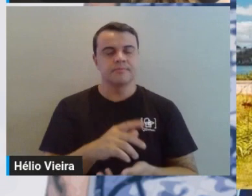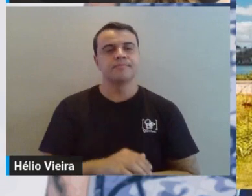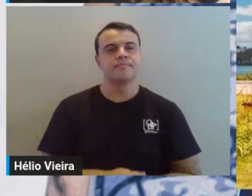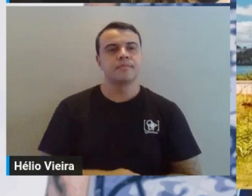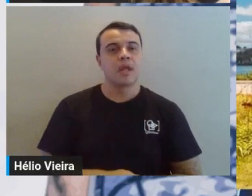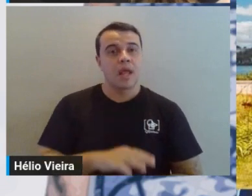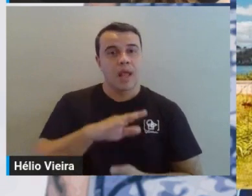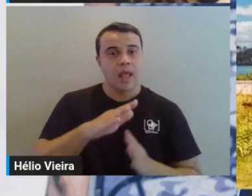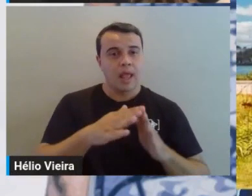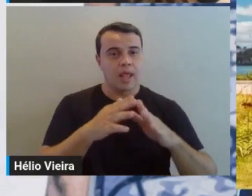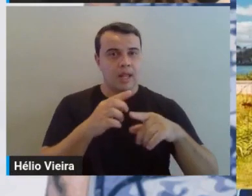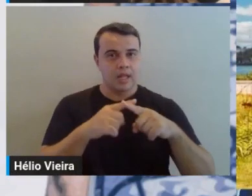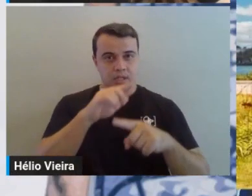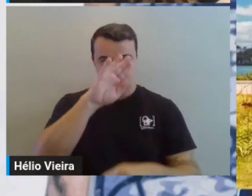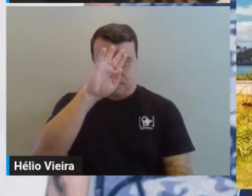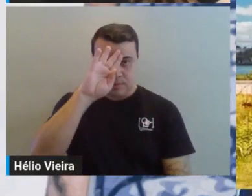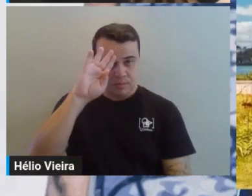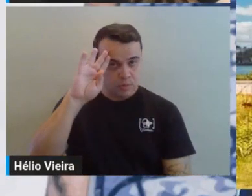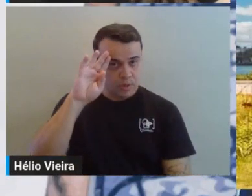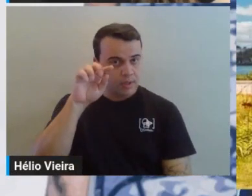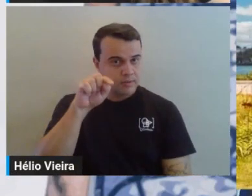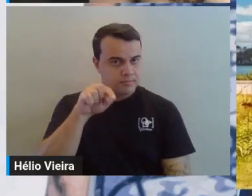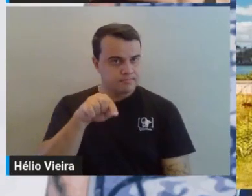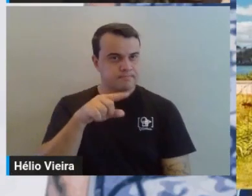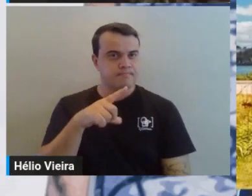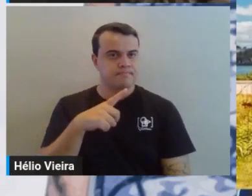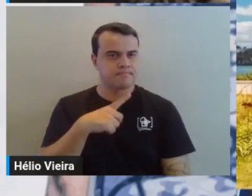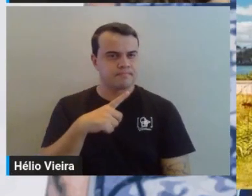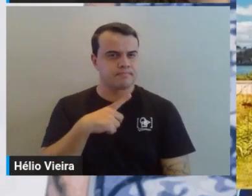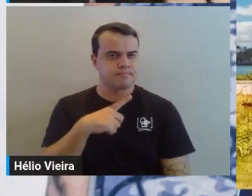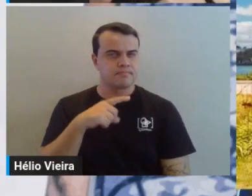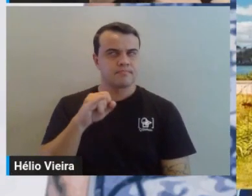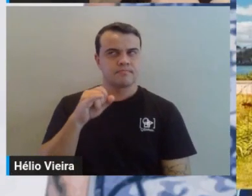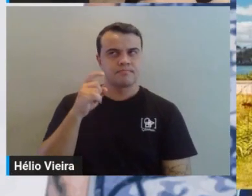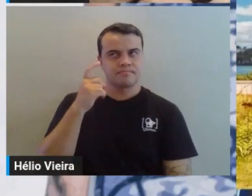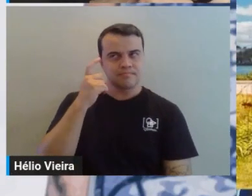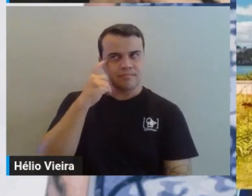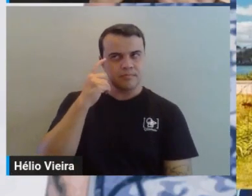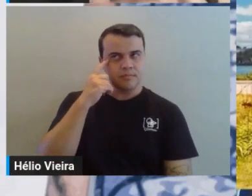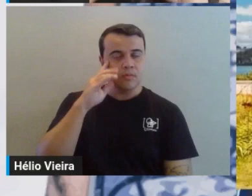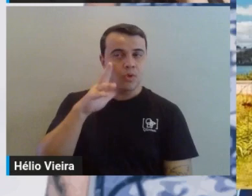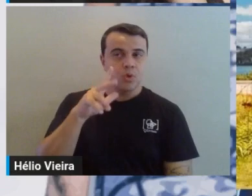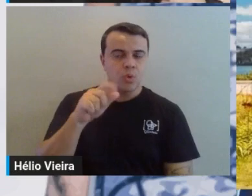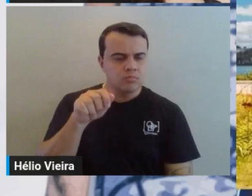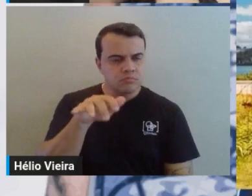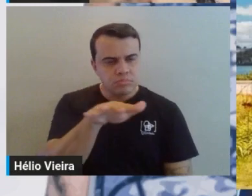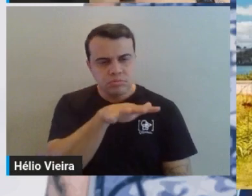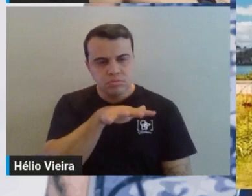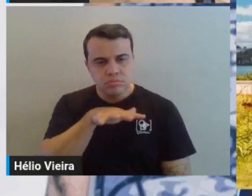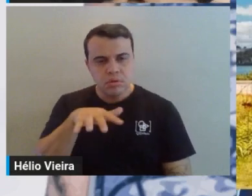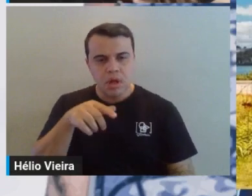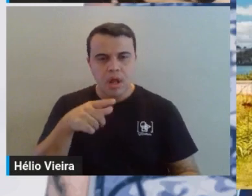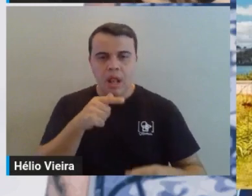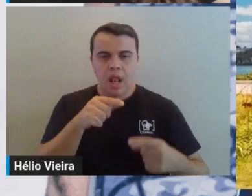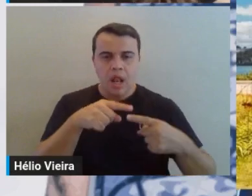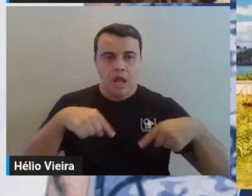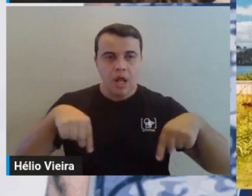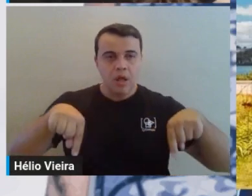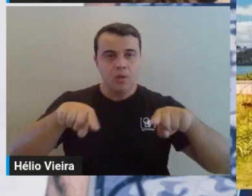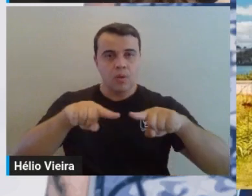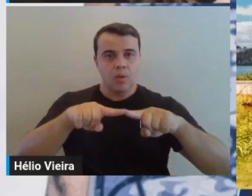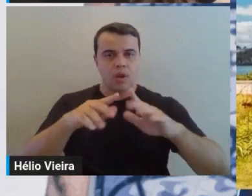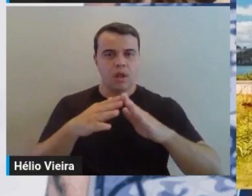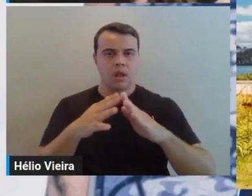A Igrejinha da Pampulha, se pensar em todo o conjunto, em toda a Lagoa, a Igrejinha é